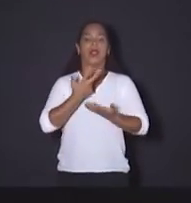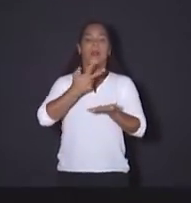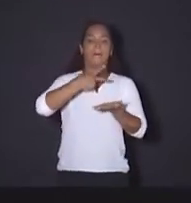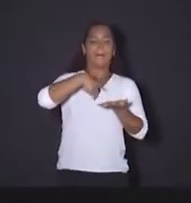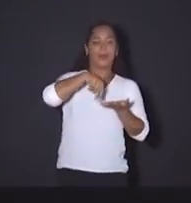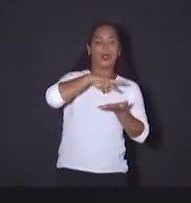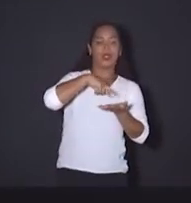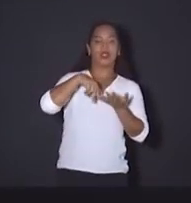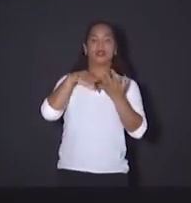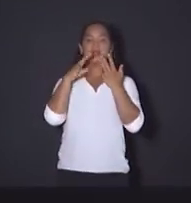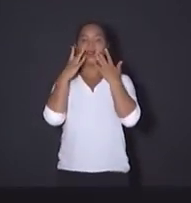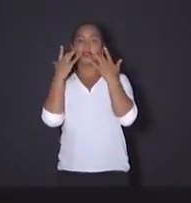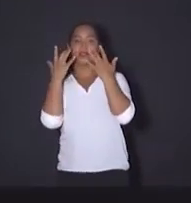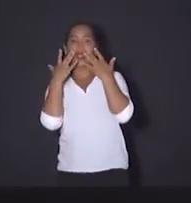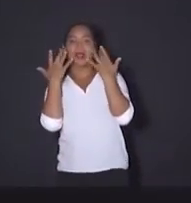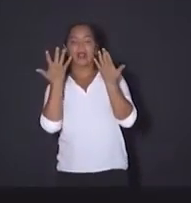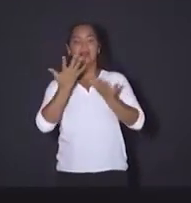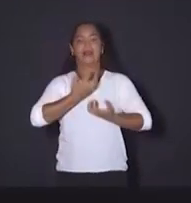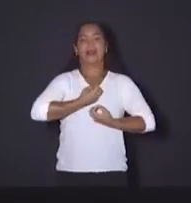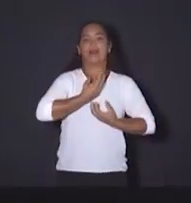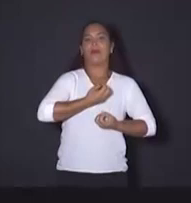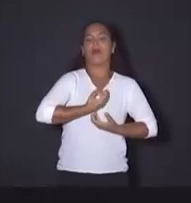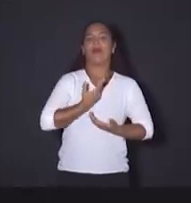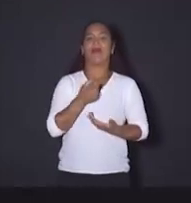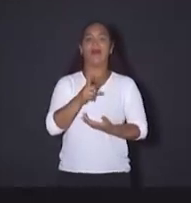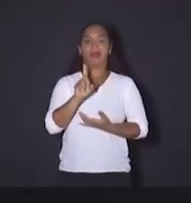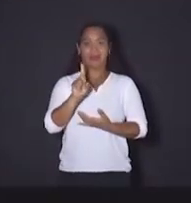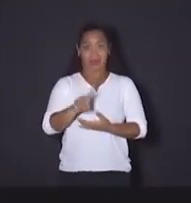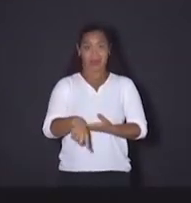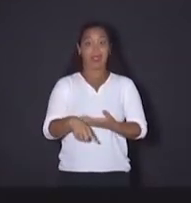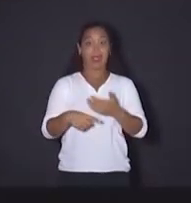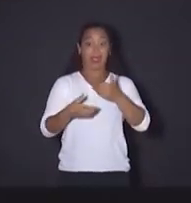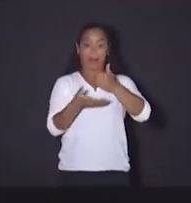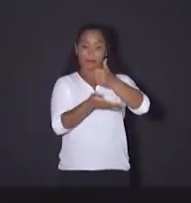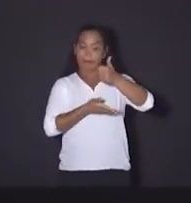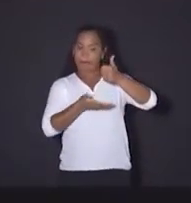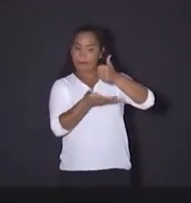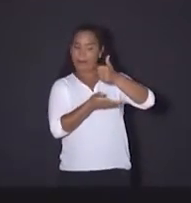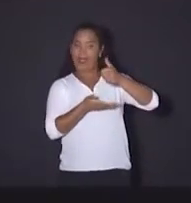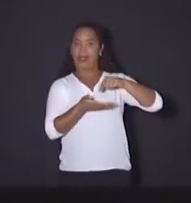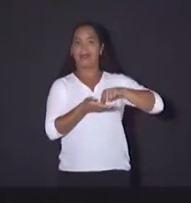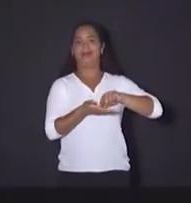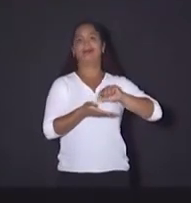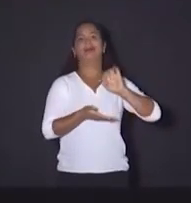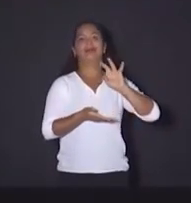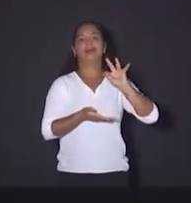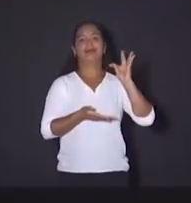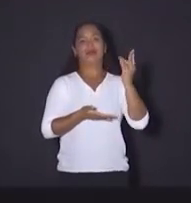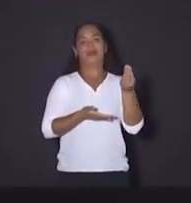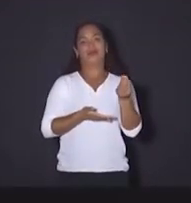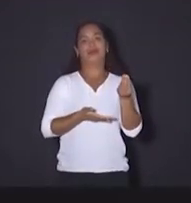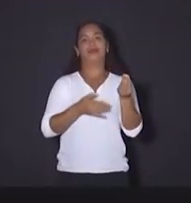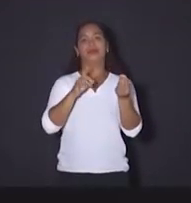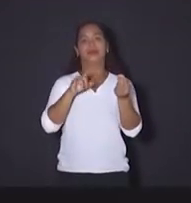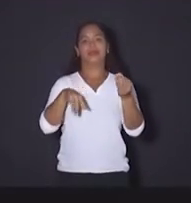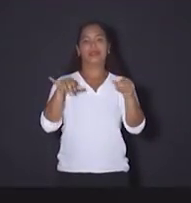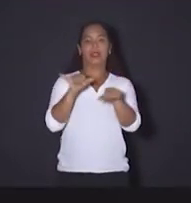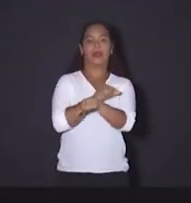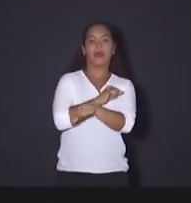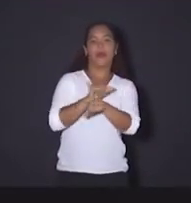o teatro, a função poética, que é a base de tudo, é uma forma, uma estratégia